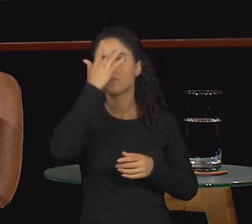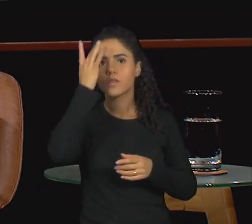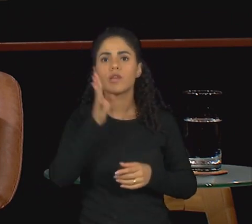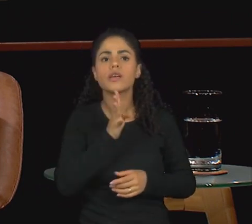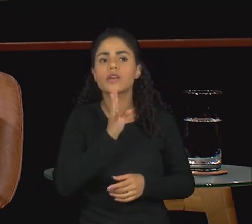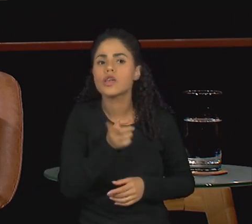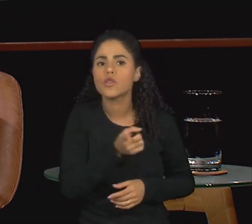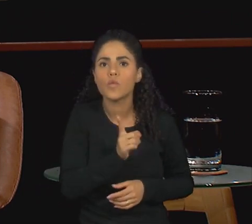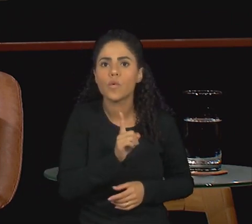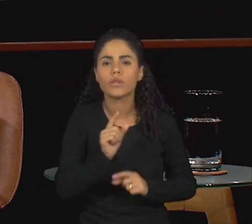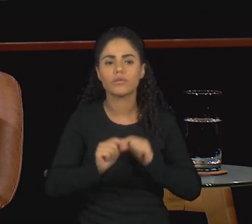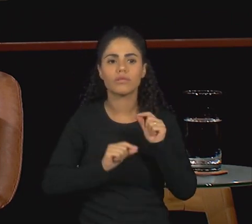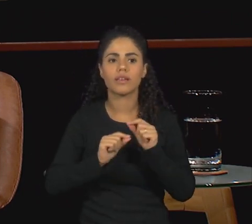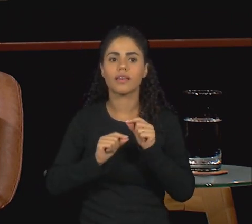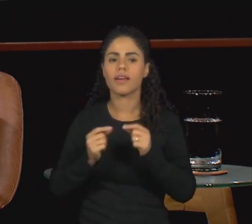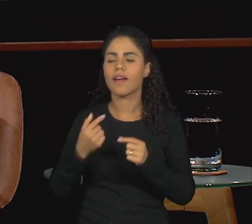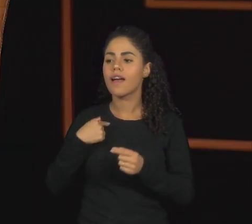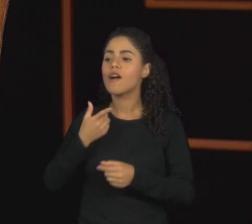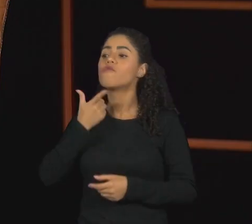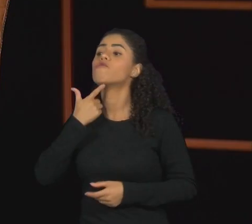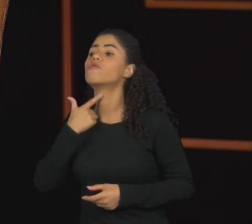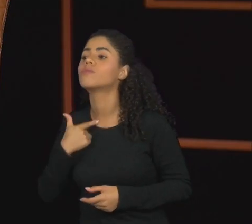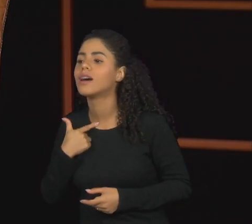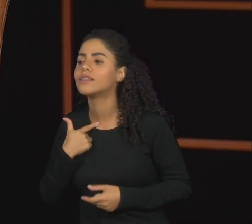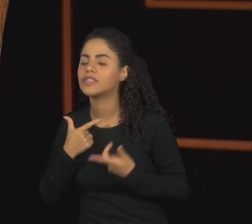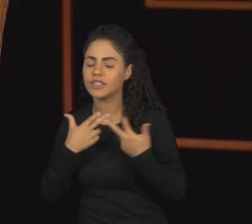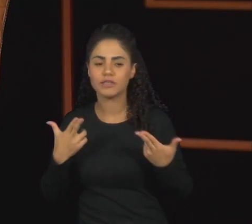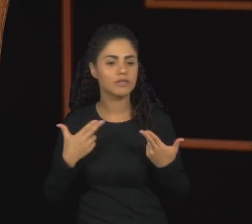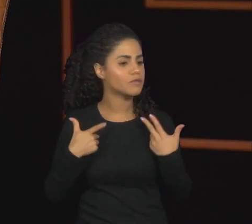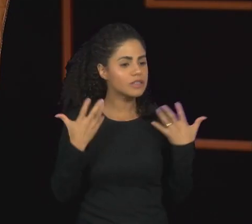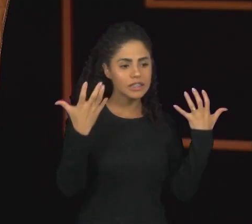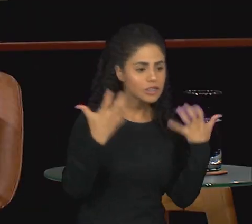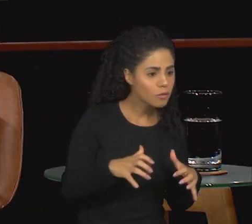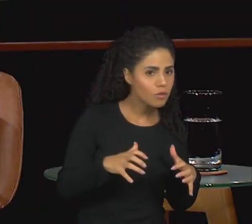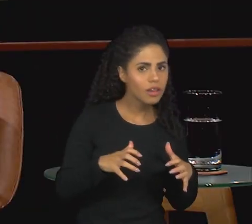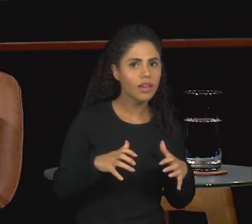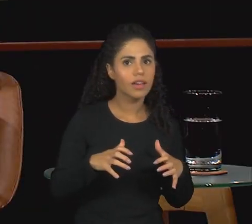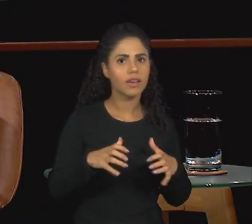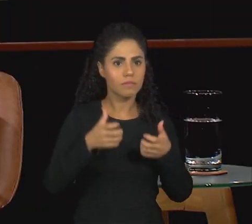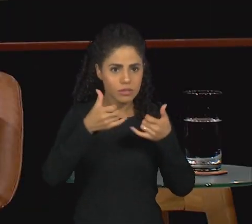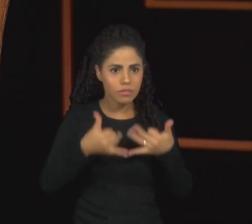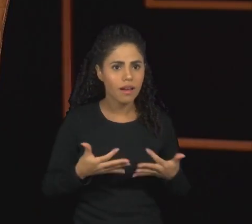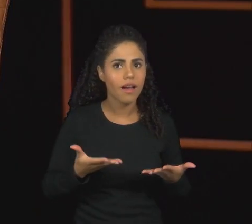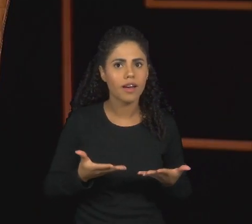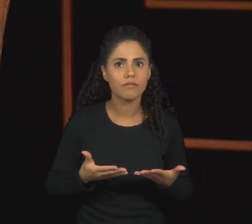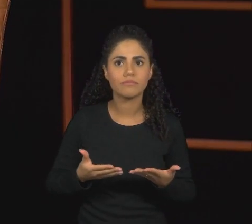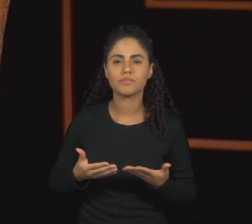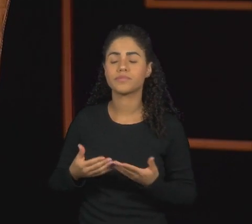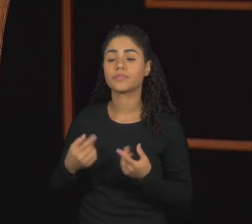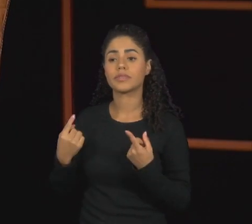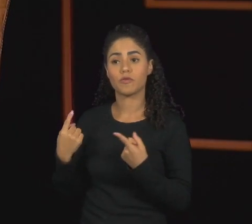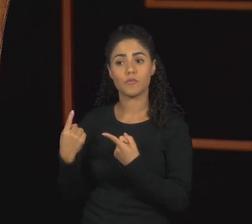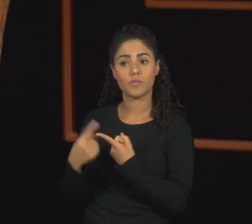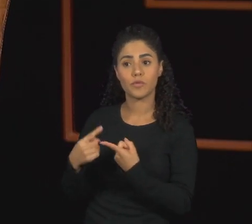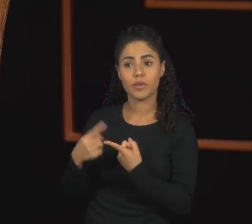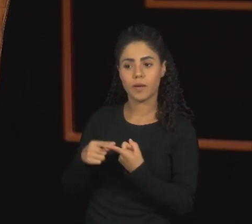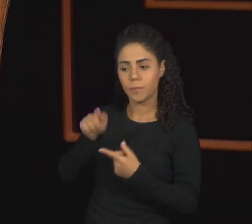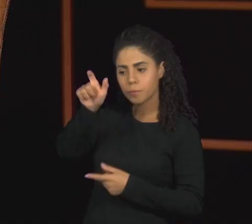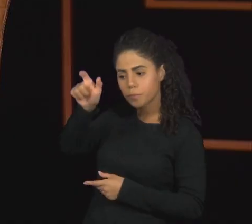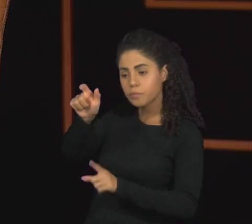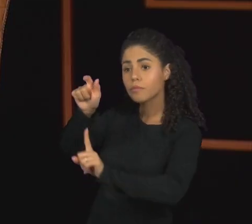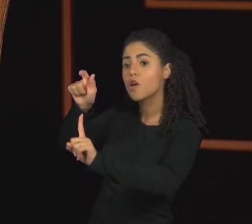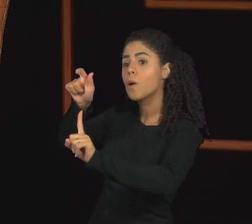é a coisa da vontade e a contra-vontade. Exatamente. Dá para você explicar resumidamente? É que é o seguinte, um